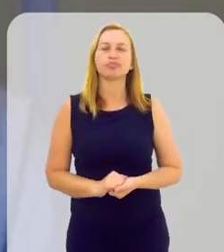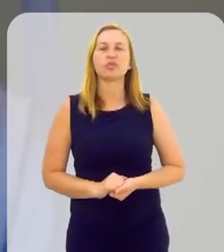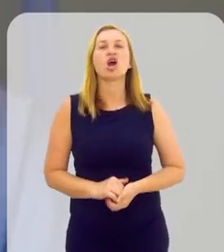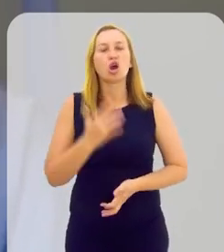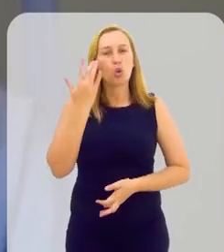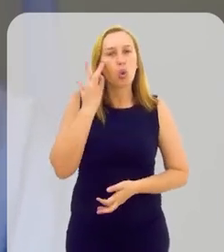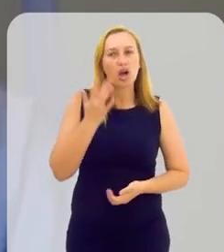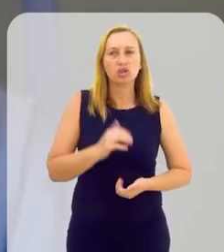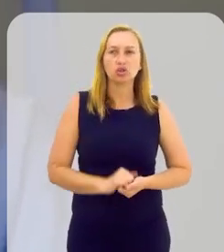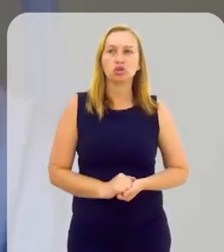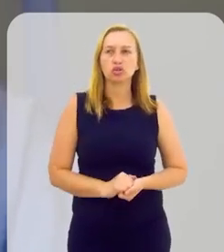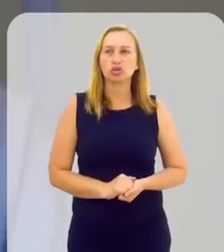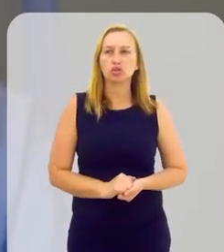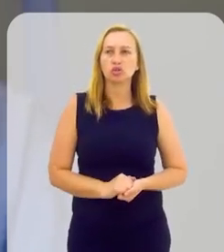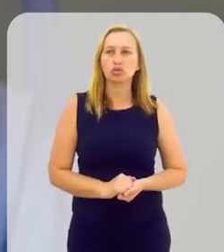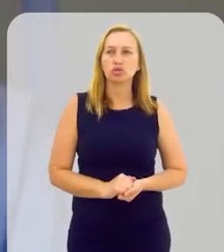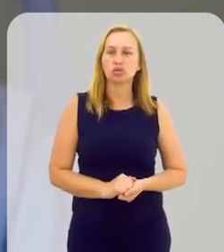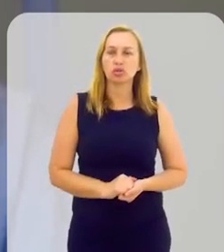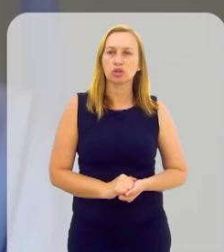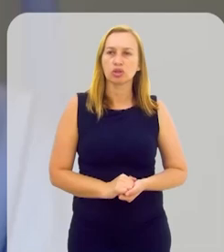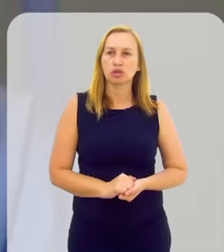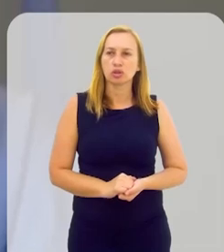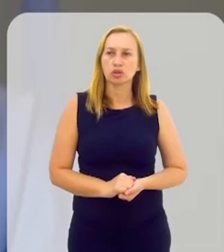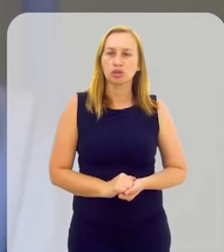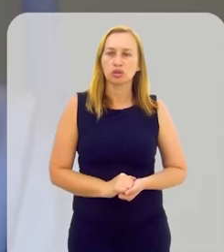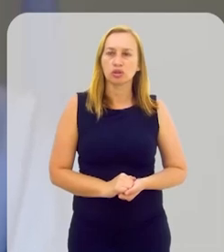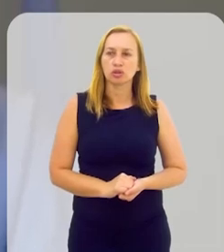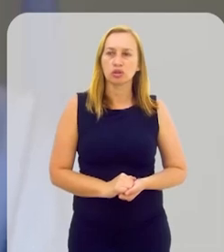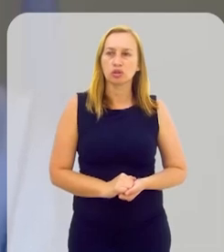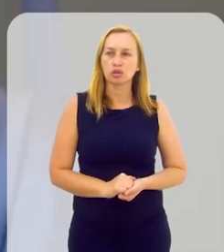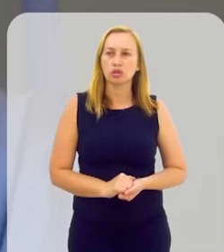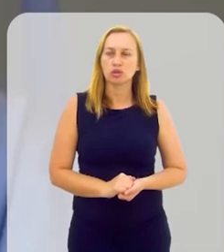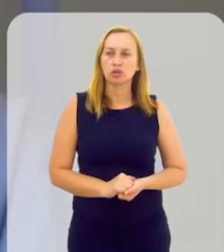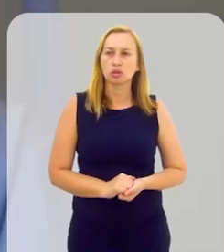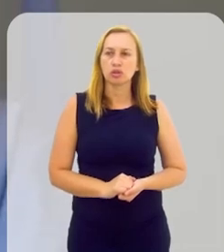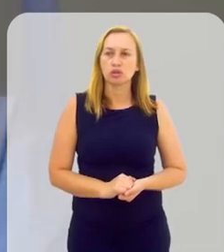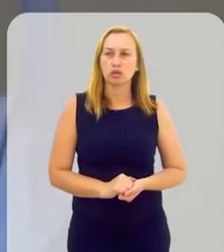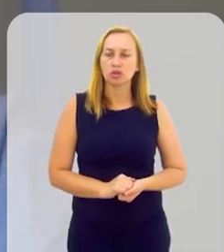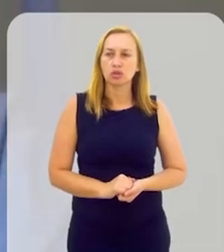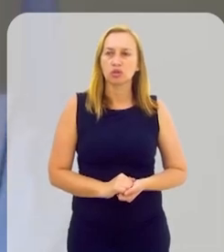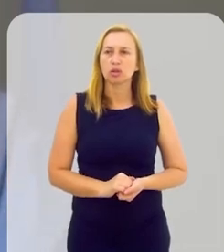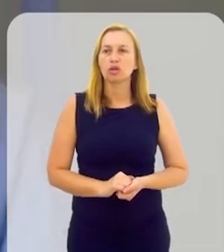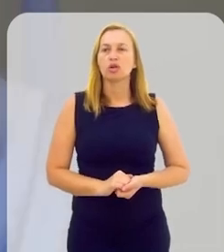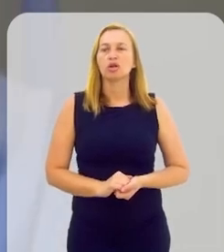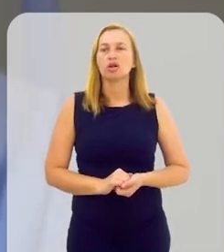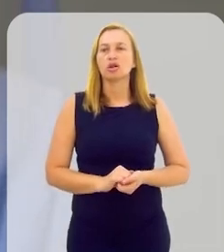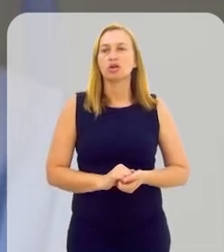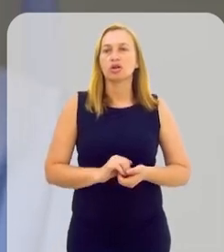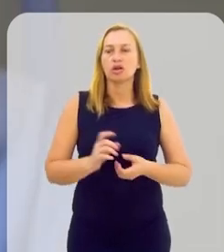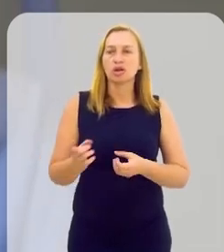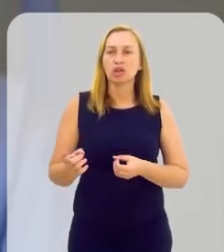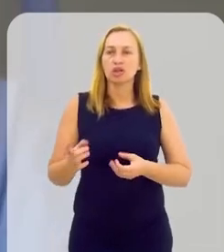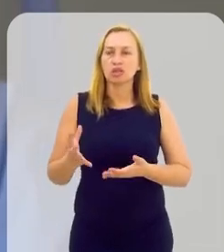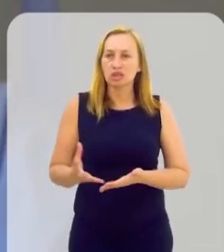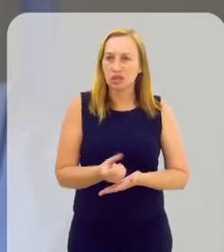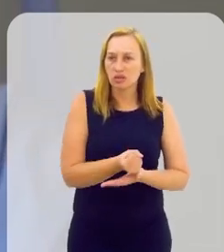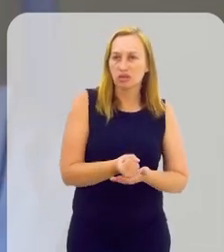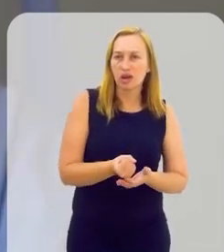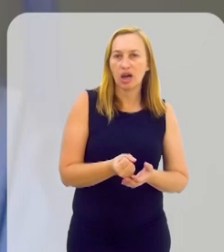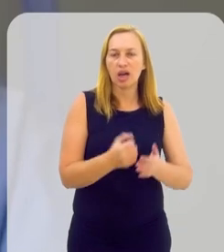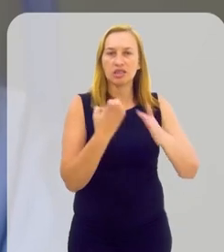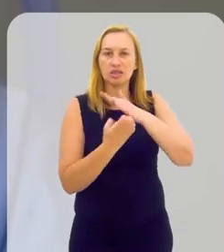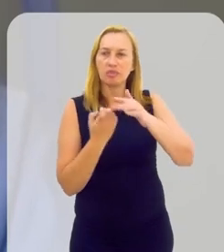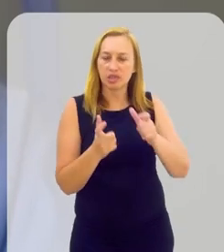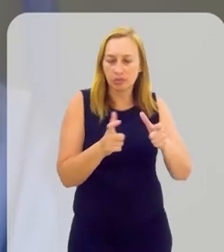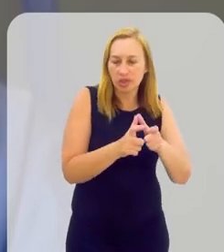de hospedagem e alimentação. Eu acho que as linhas que estão sendo disponibilizadas para a recuperação das